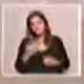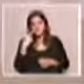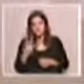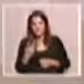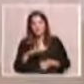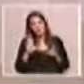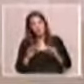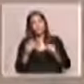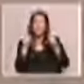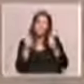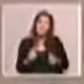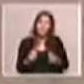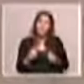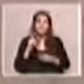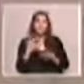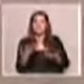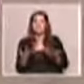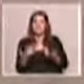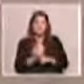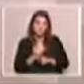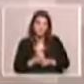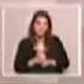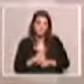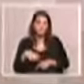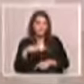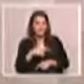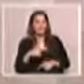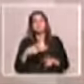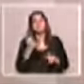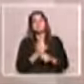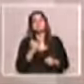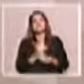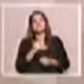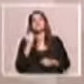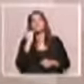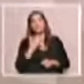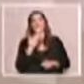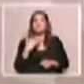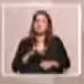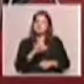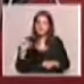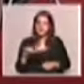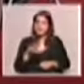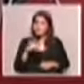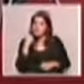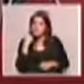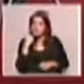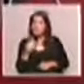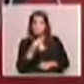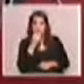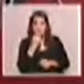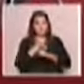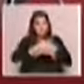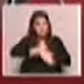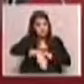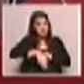boa gordura, não é? Seja uma boa gordura. Normalmente funcionamos muito e trabalhamos muito com o azeite. Mas eu queria chamar a atenção que a alimentação mediterrânica,